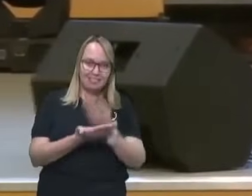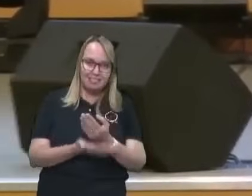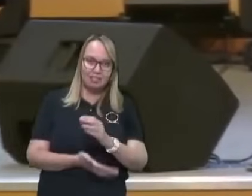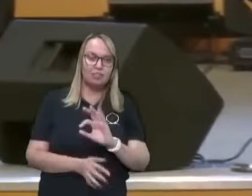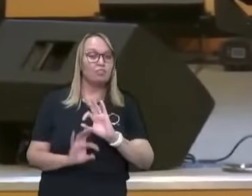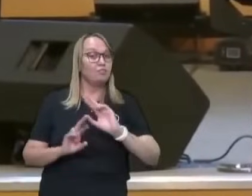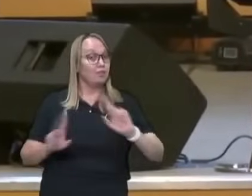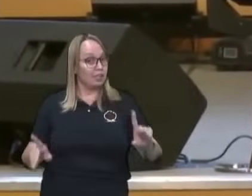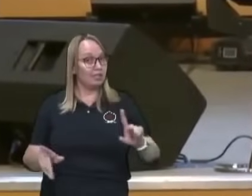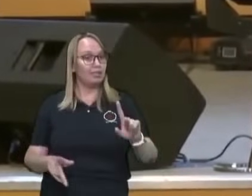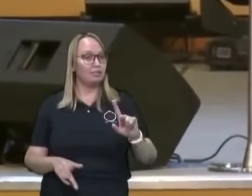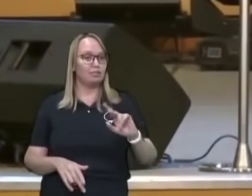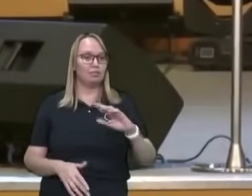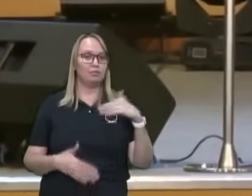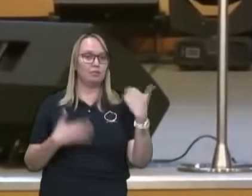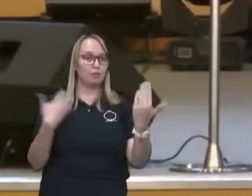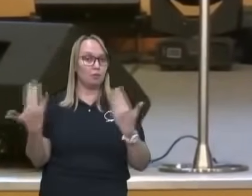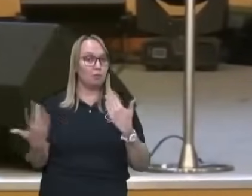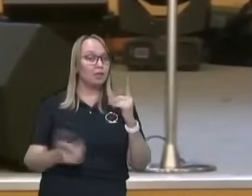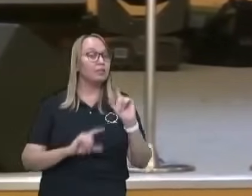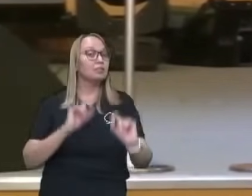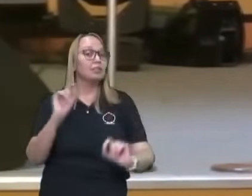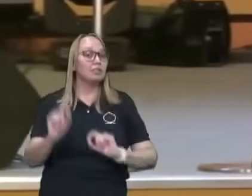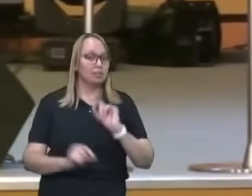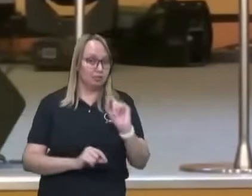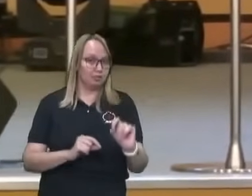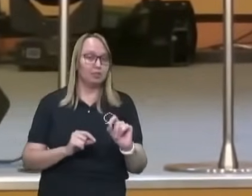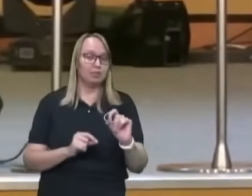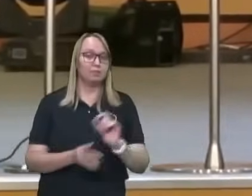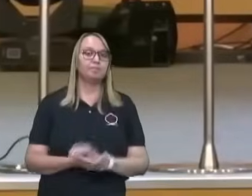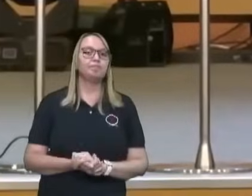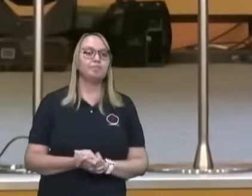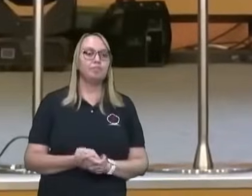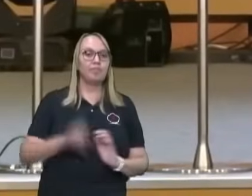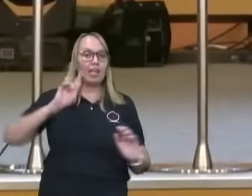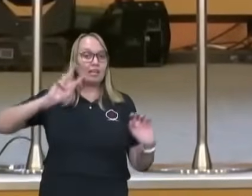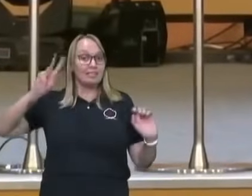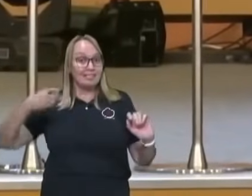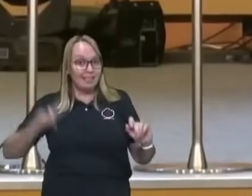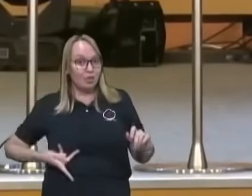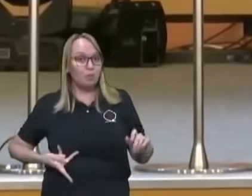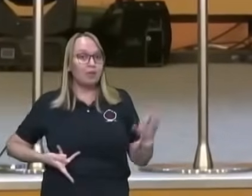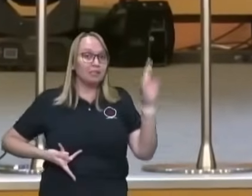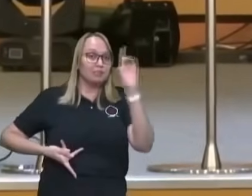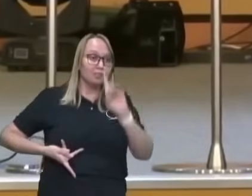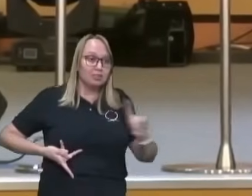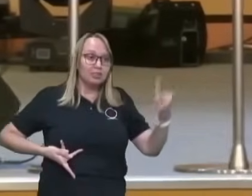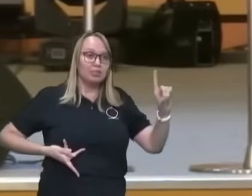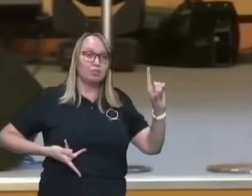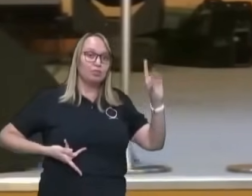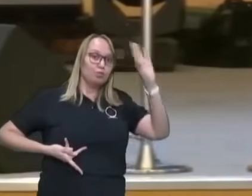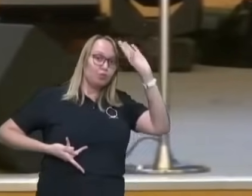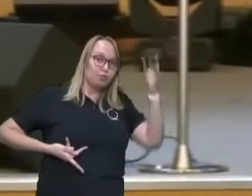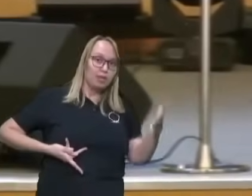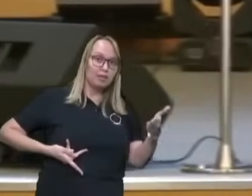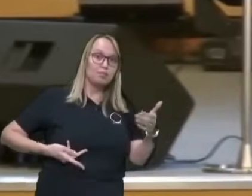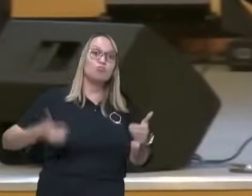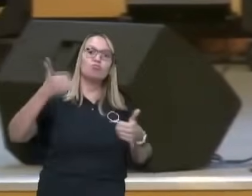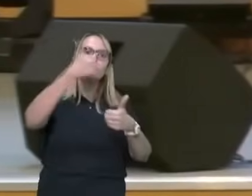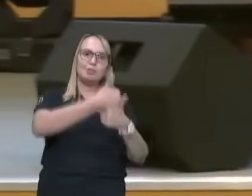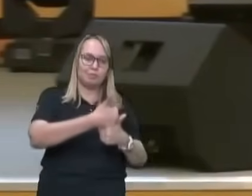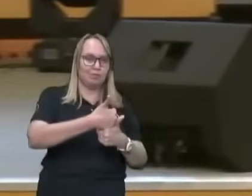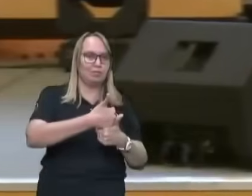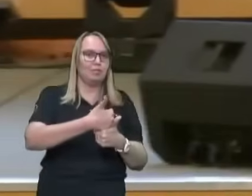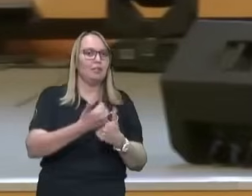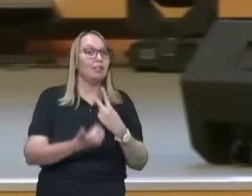a comparação dele é você substituir a confiança em Deus na confiança do homem e seus sistemas. É